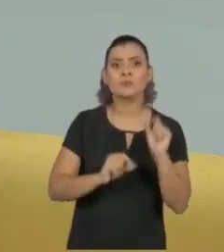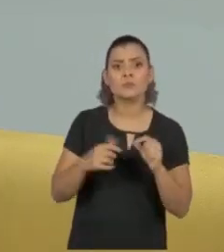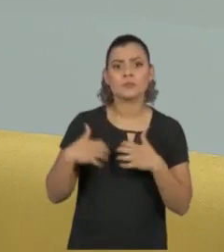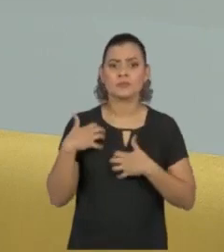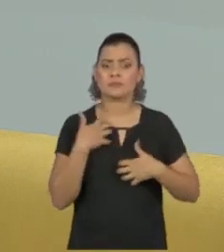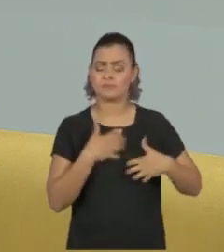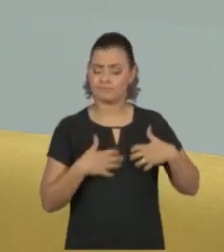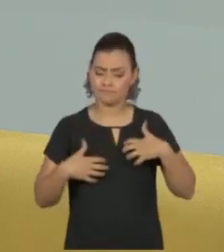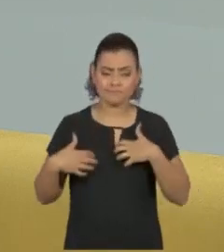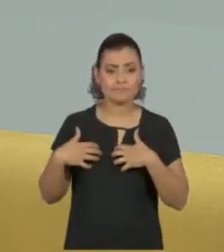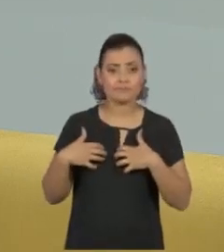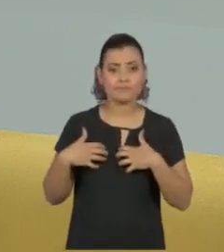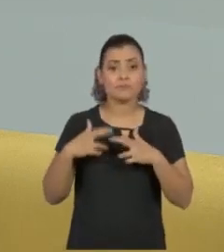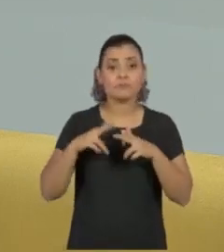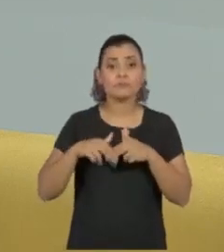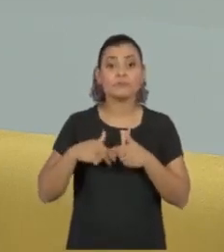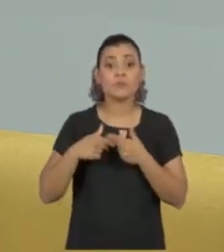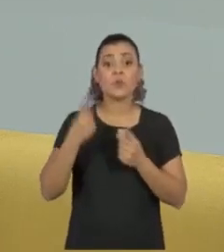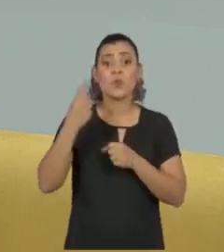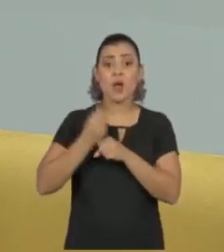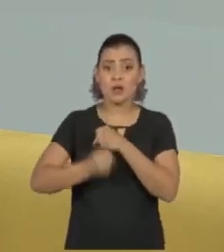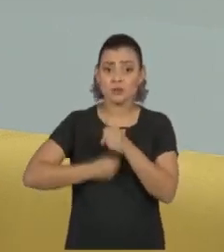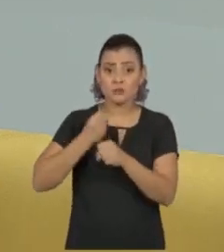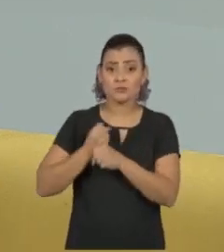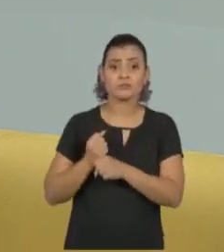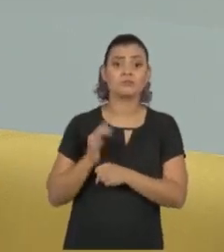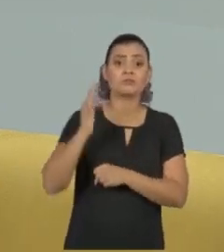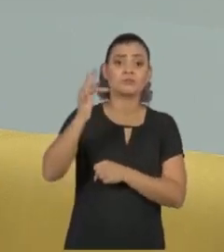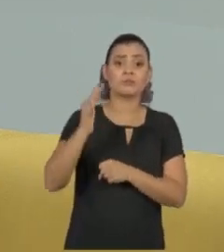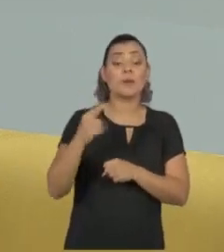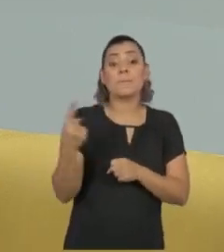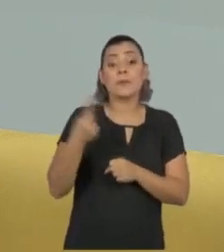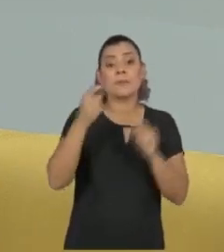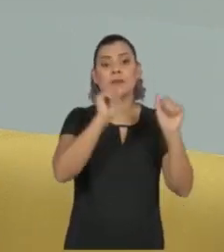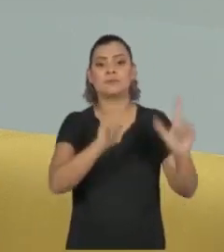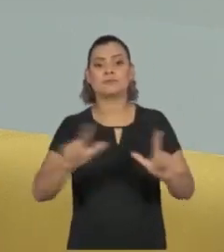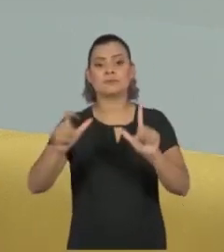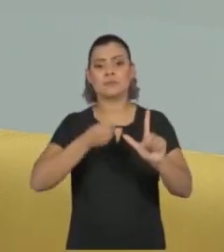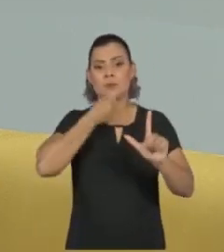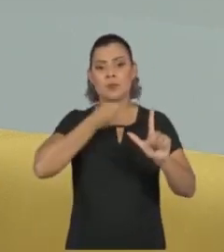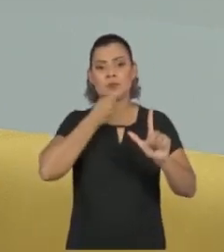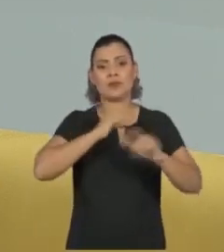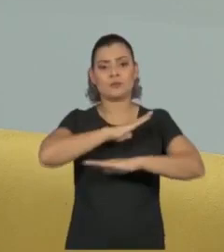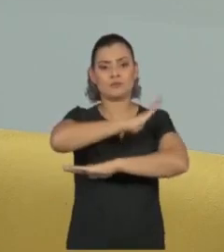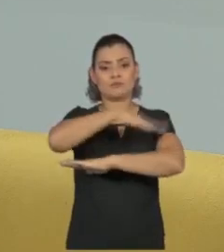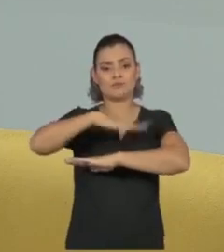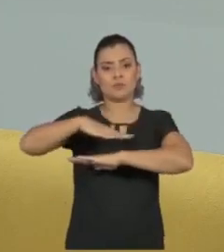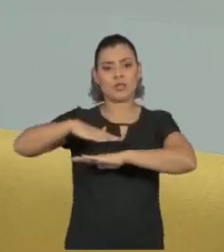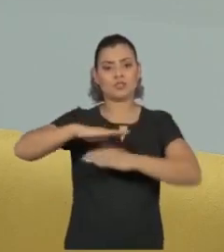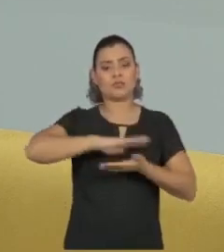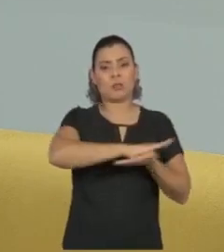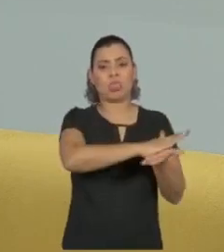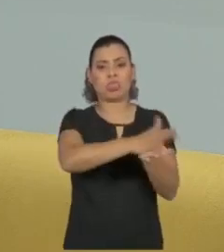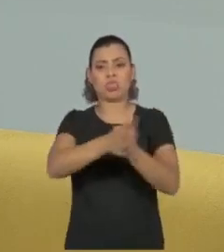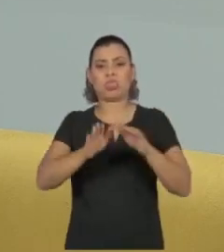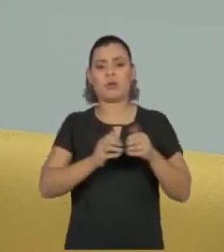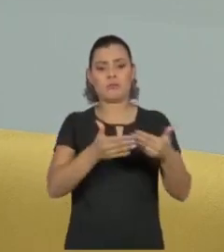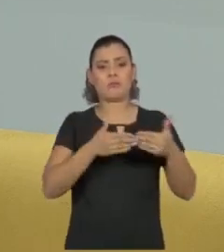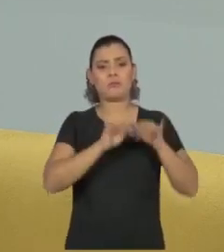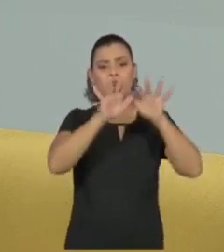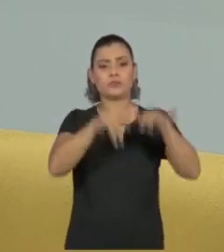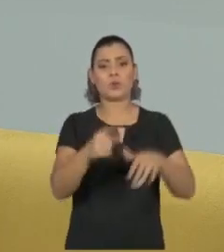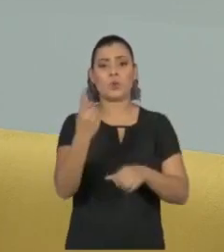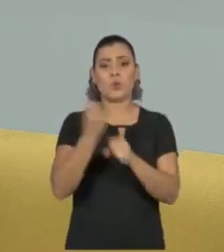Sem Fim, do Madinho 1 ano depois. Primeira da série de reportagens sobre a tragédia que completa 1 ano neste